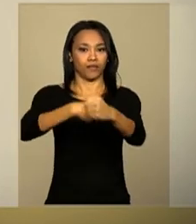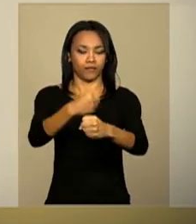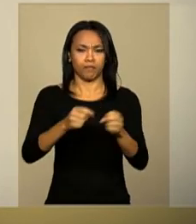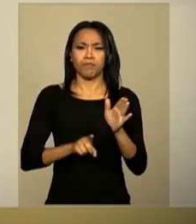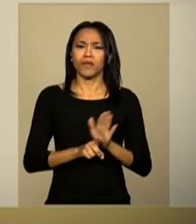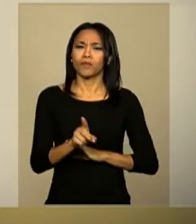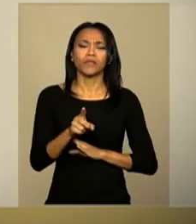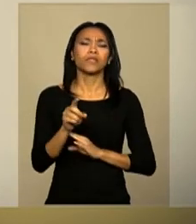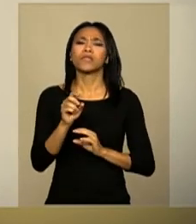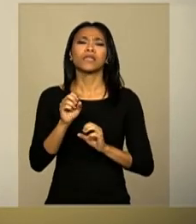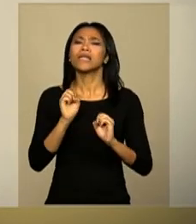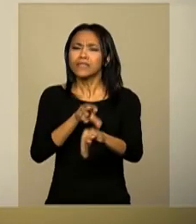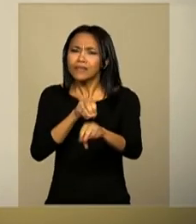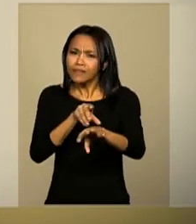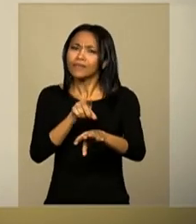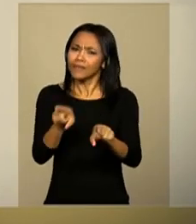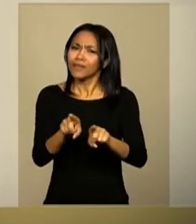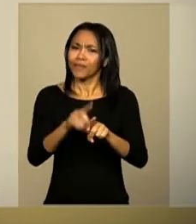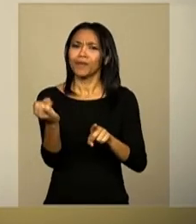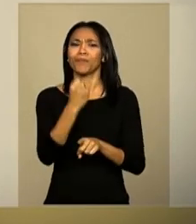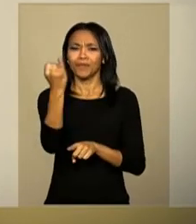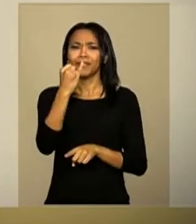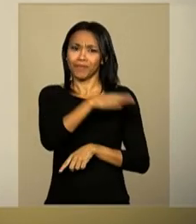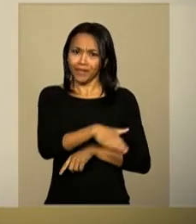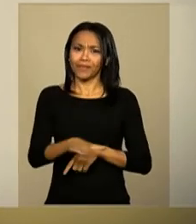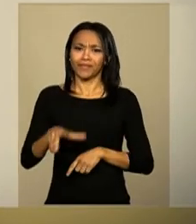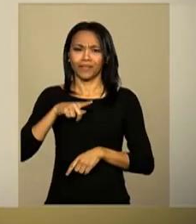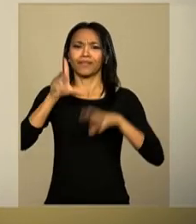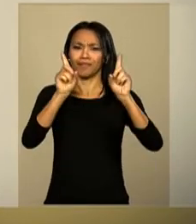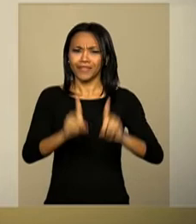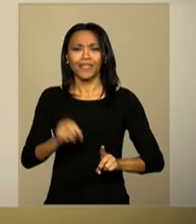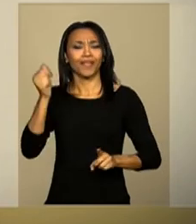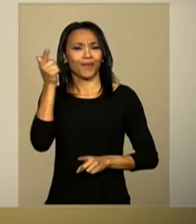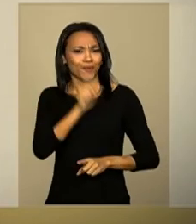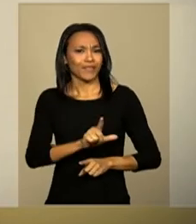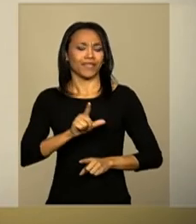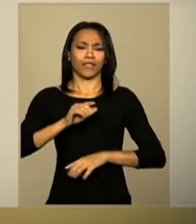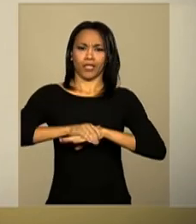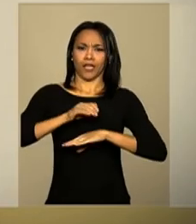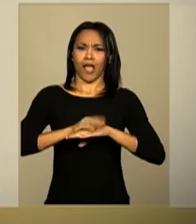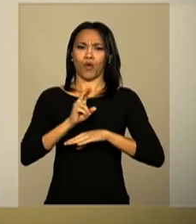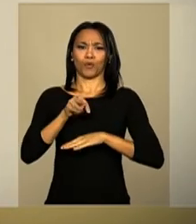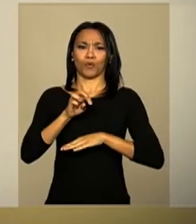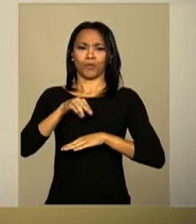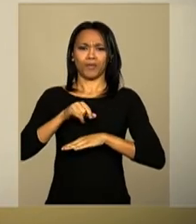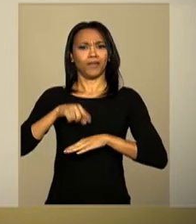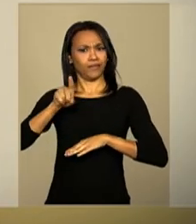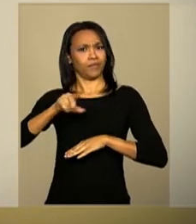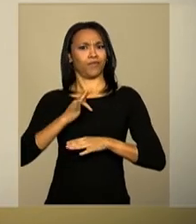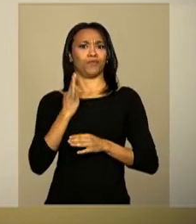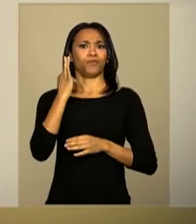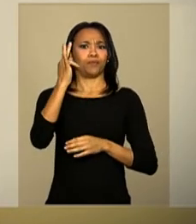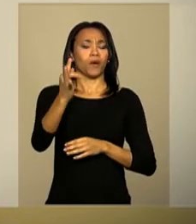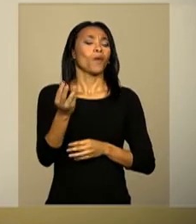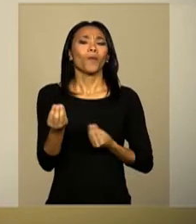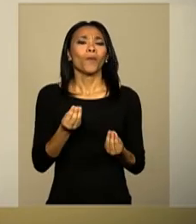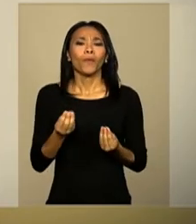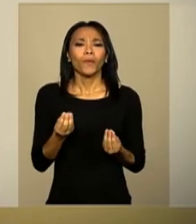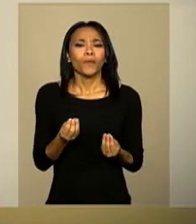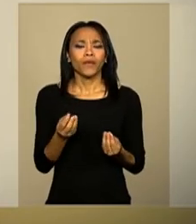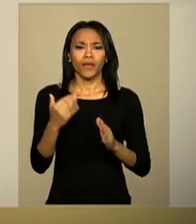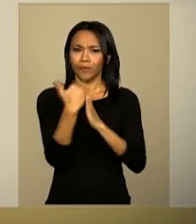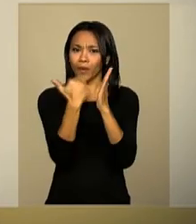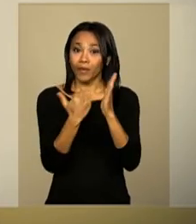Presidente a educação também é importante para que as crianças com deficiência ganha autonomia e Independência no futuro o que